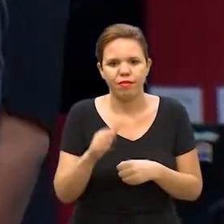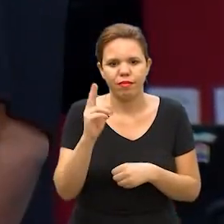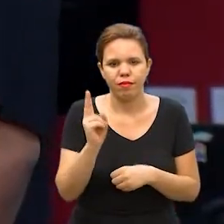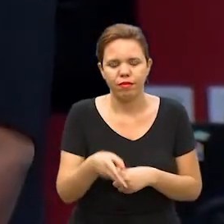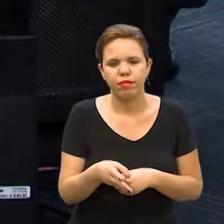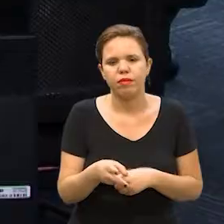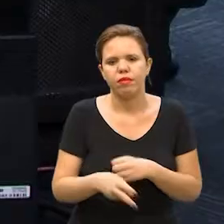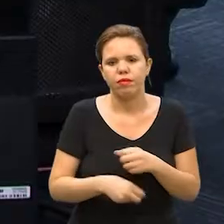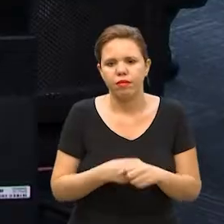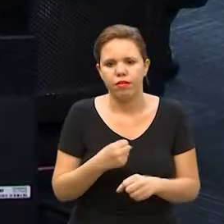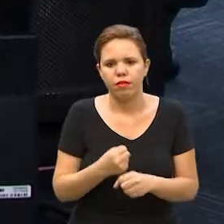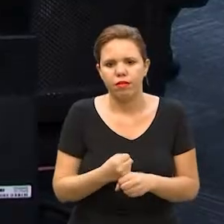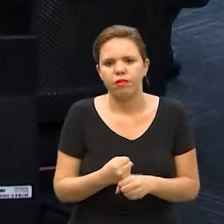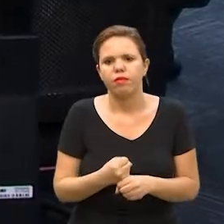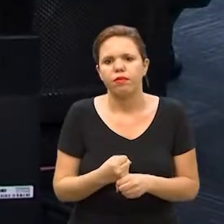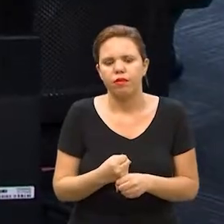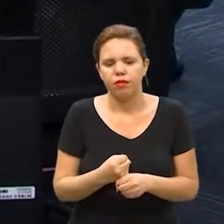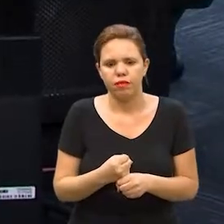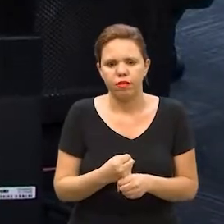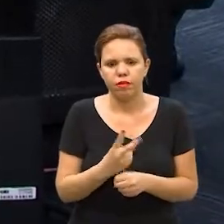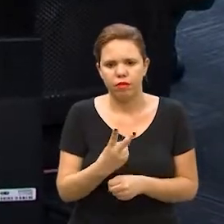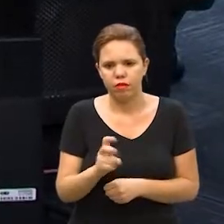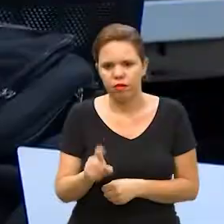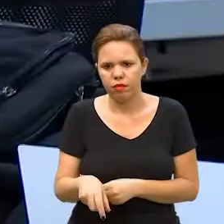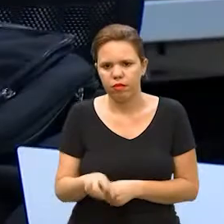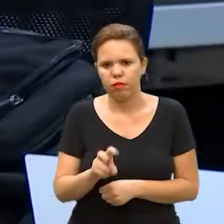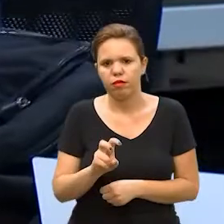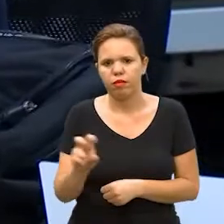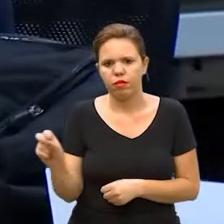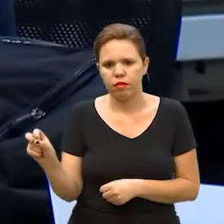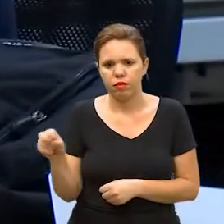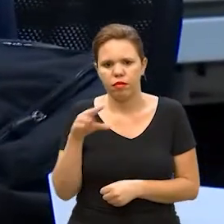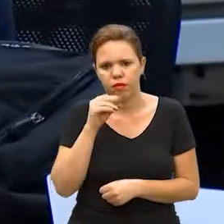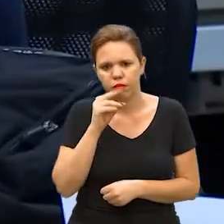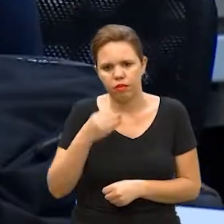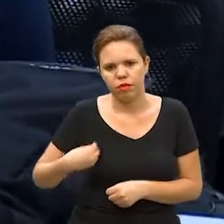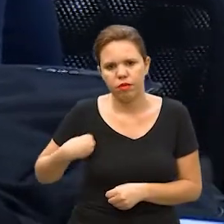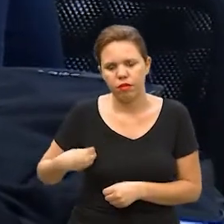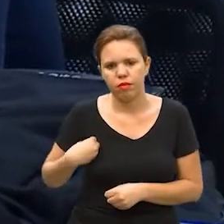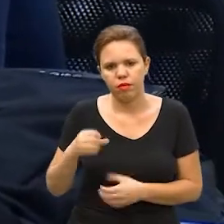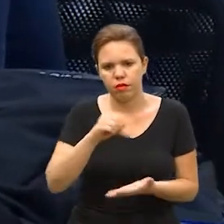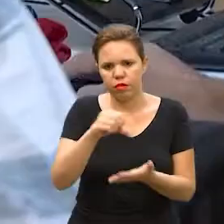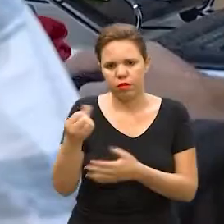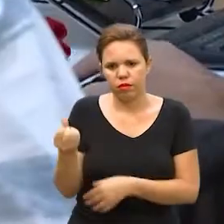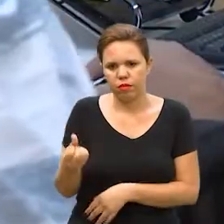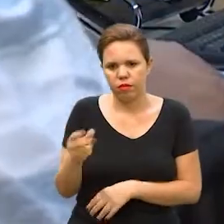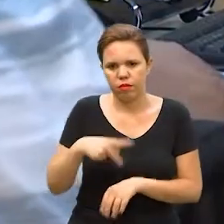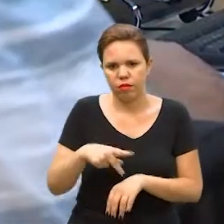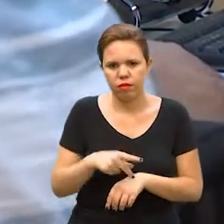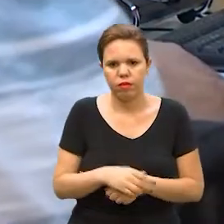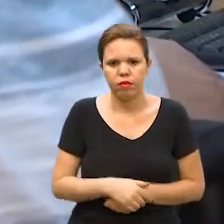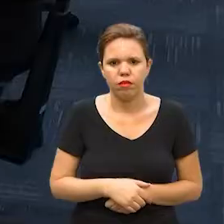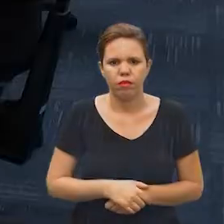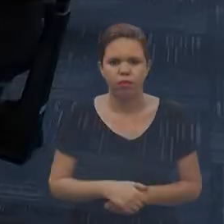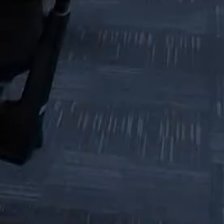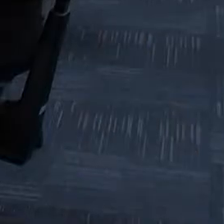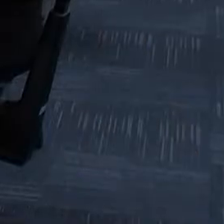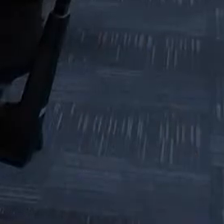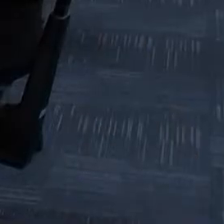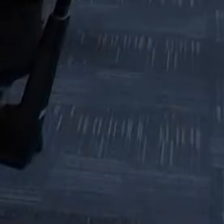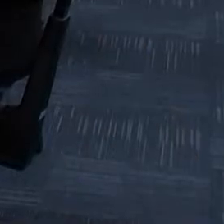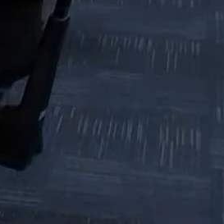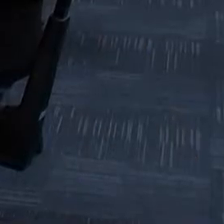2 décadas e 2.500 colaboradores, presente em 6 países.